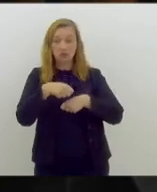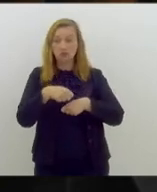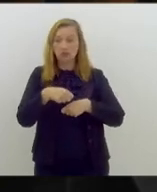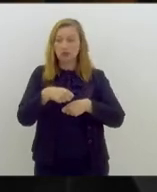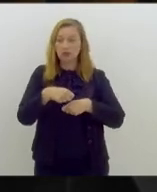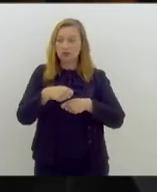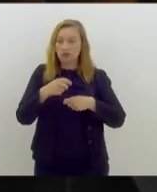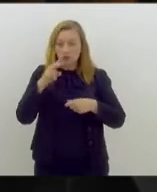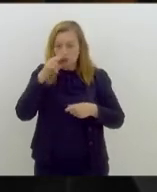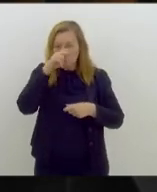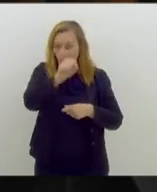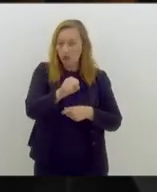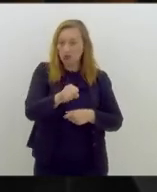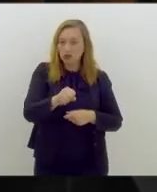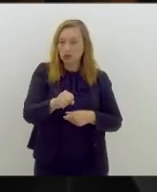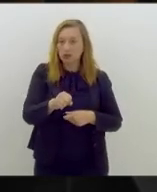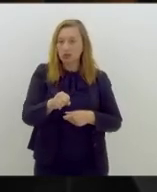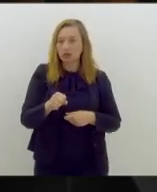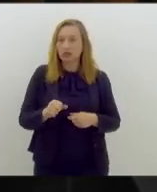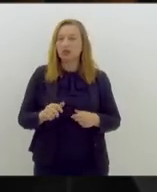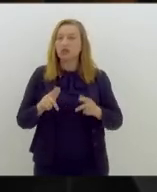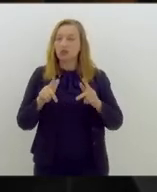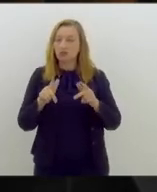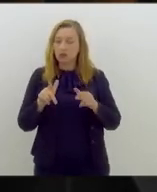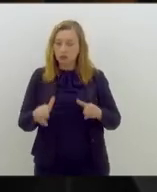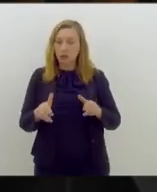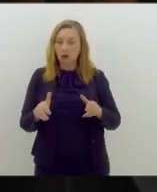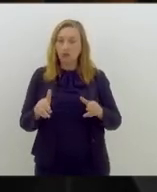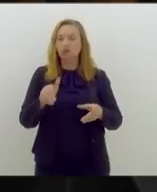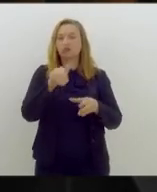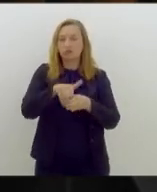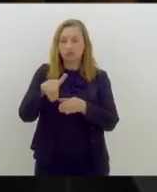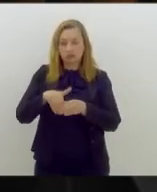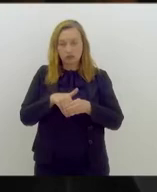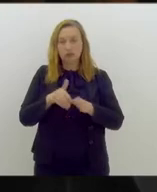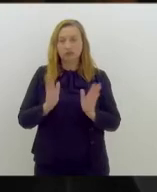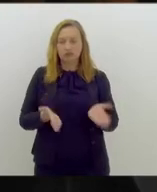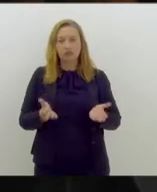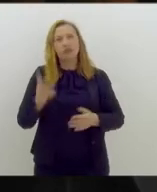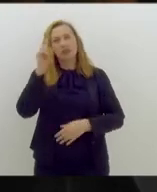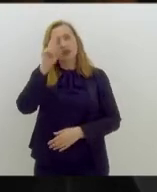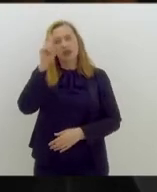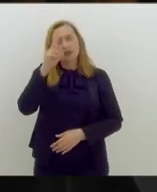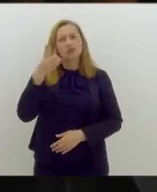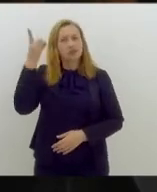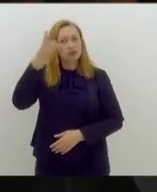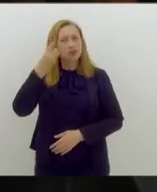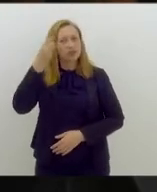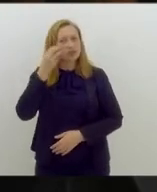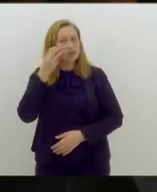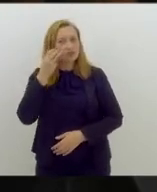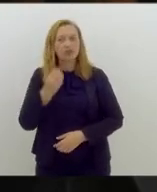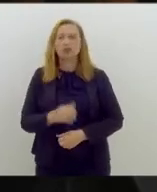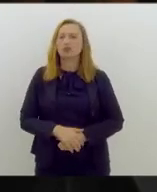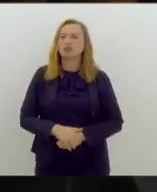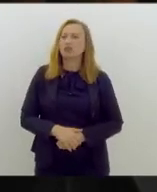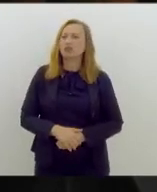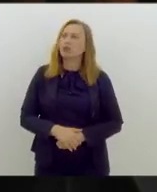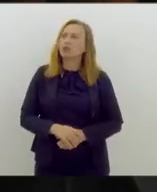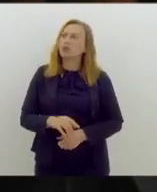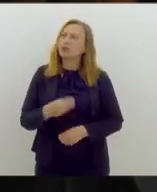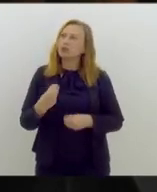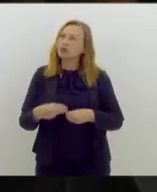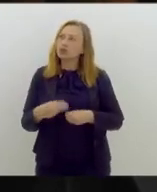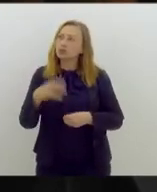tão virou lento como foi nessa eleição eu me lembro Deputado valdec Carneiro o município que o Senhor conhece